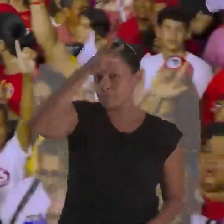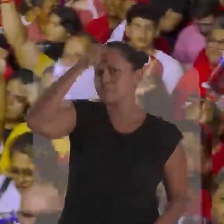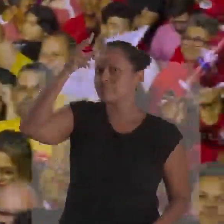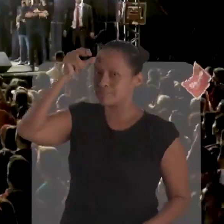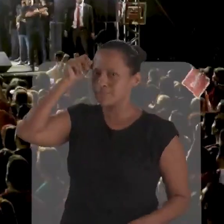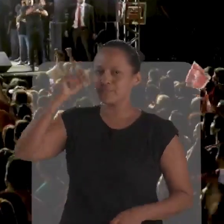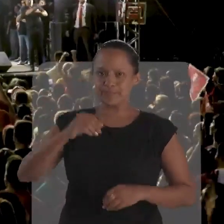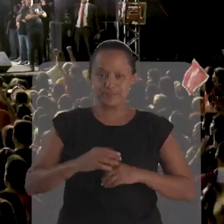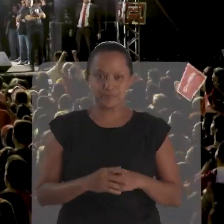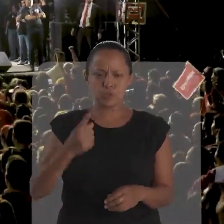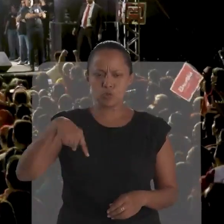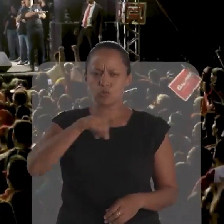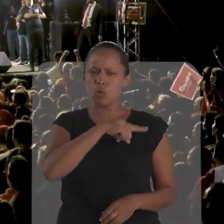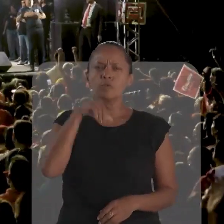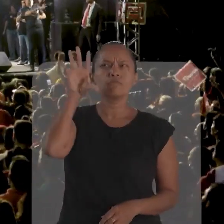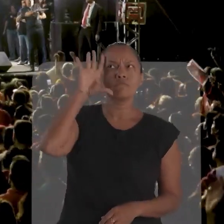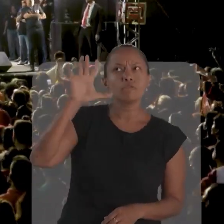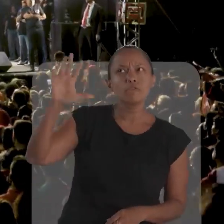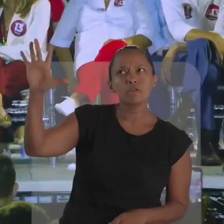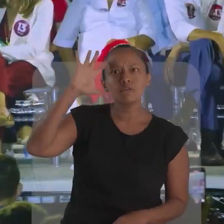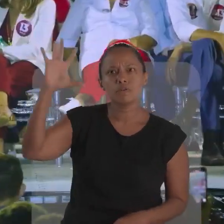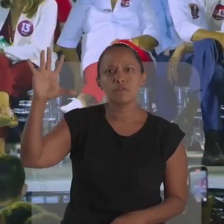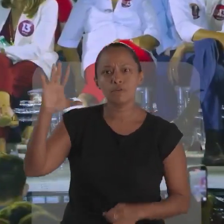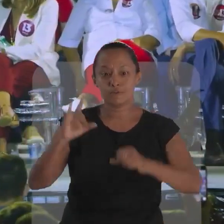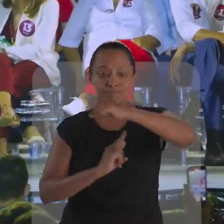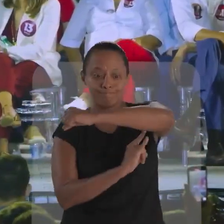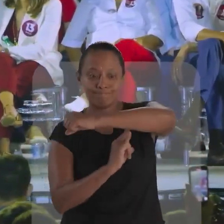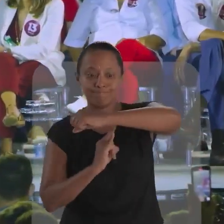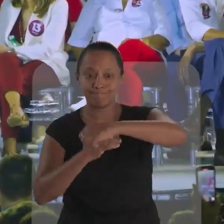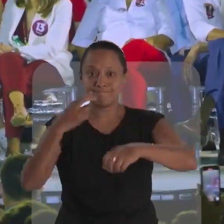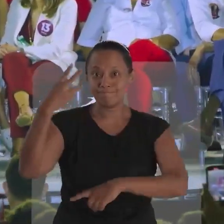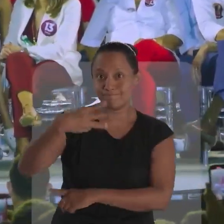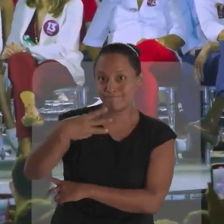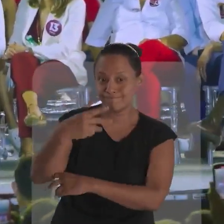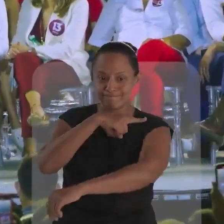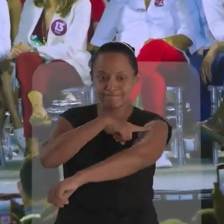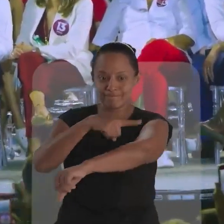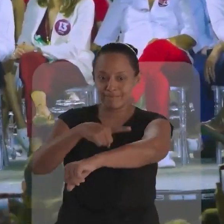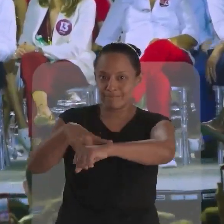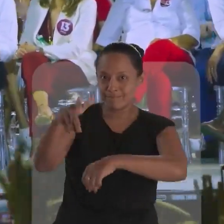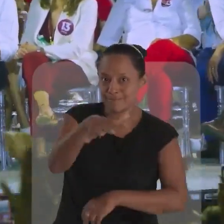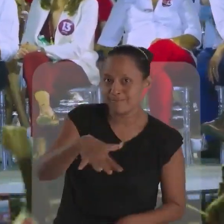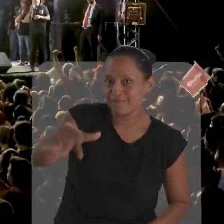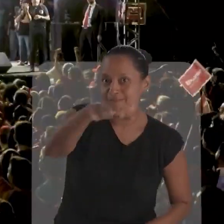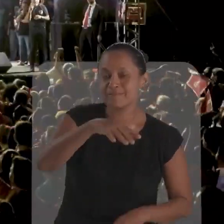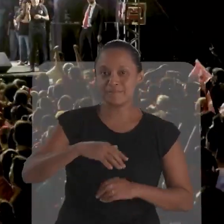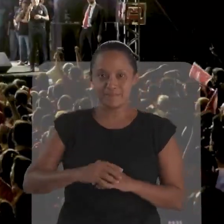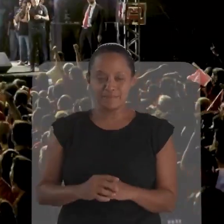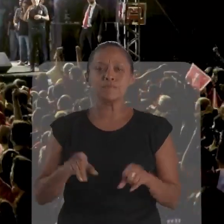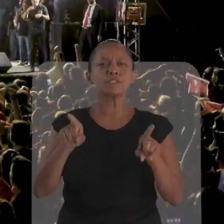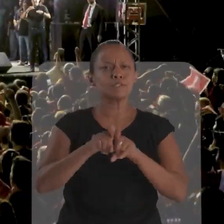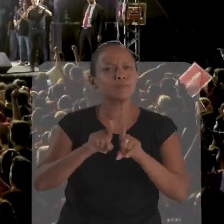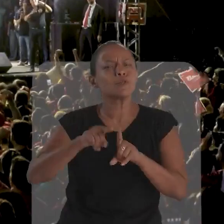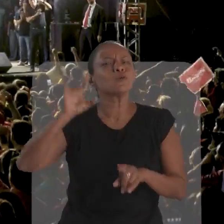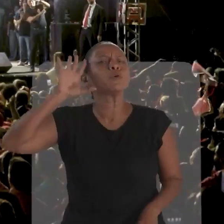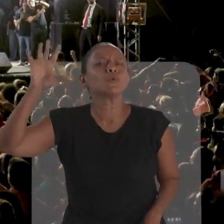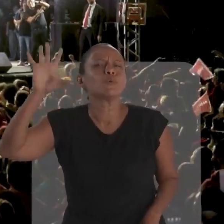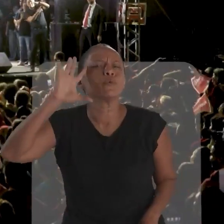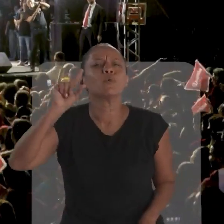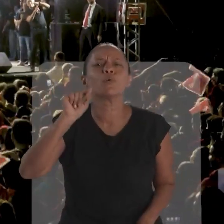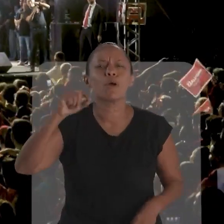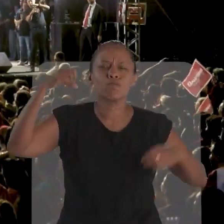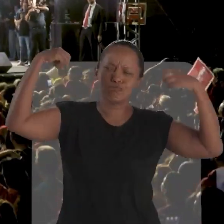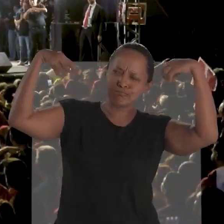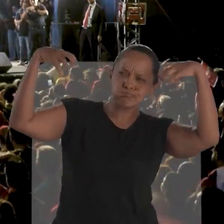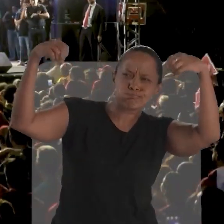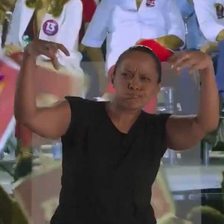cidade. A gente aqui está sonhando com a terceira ponte para a Zona Norte de Natal. A gente está